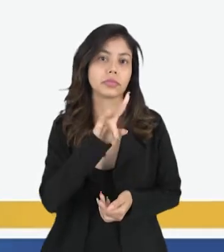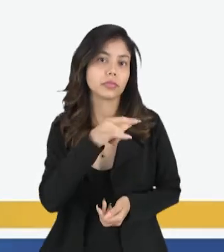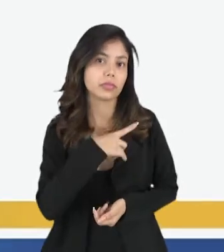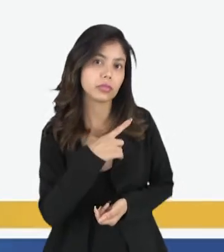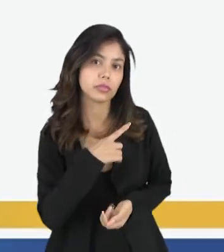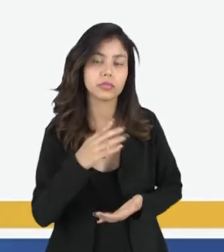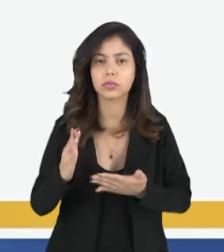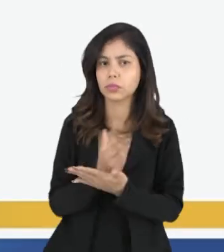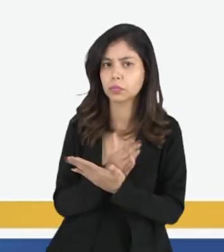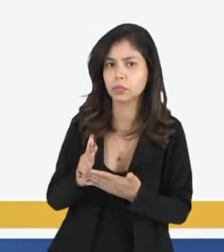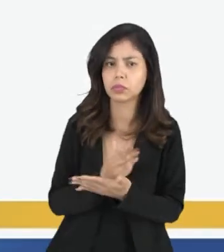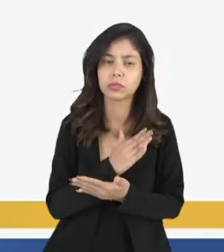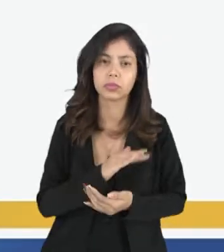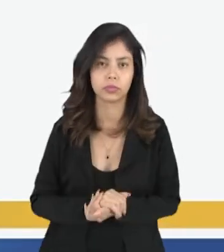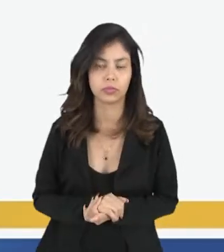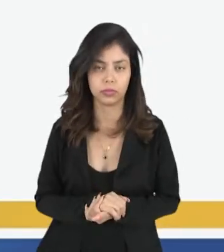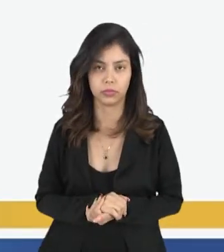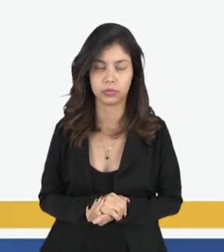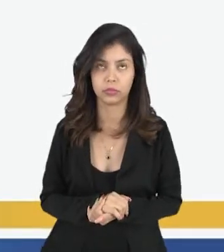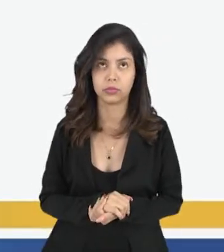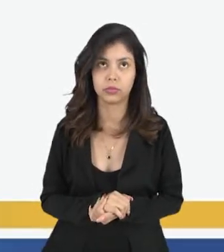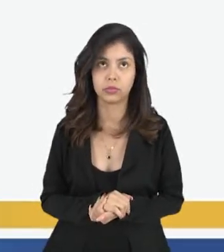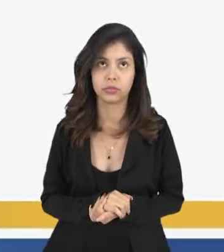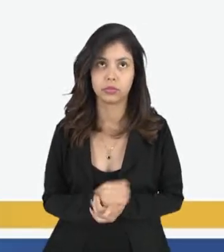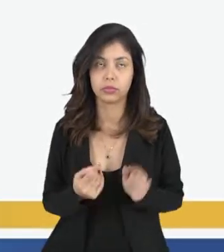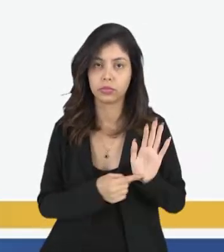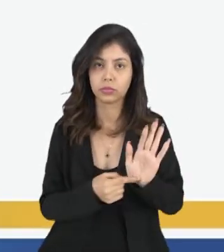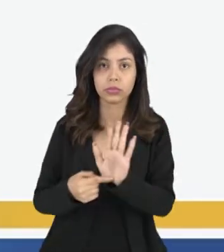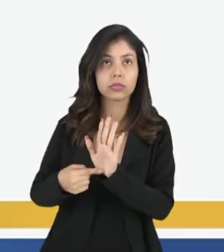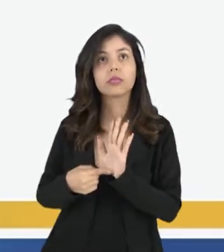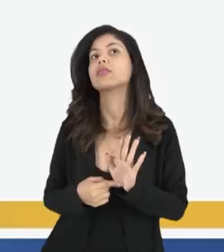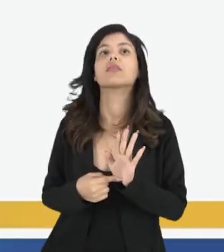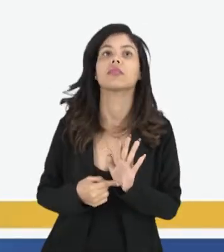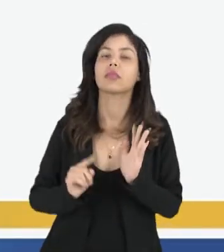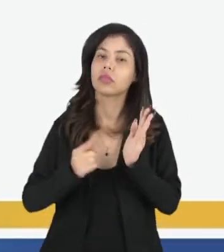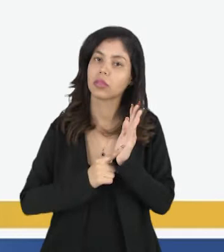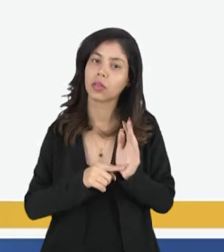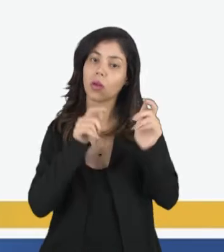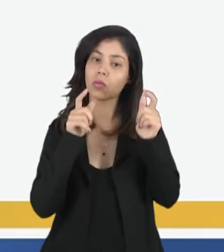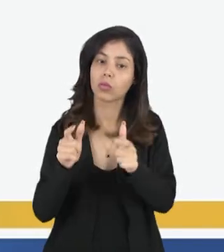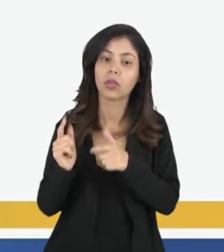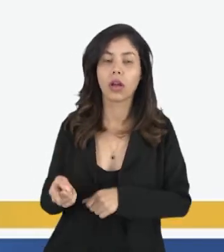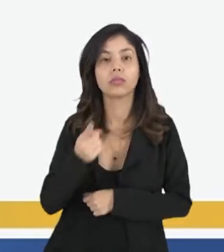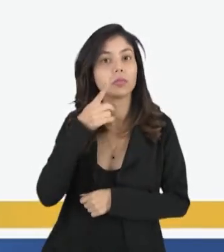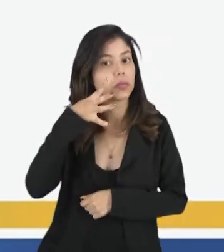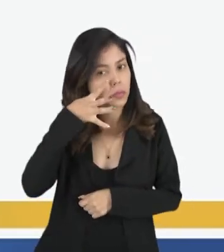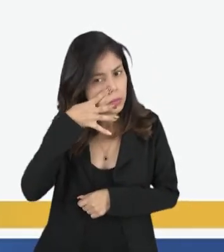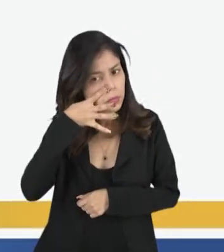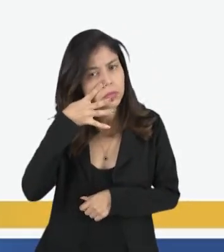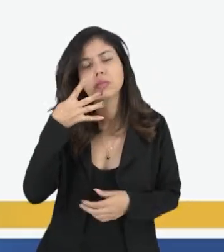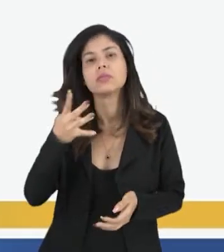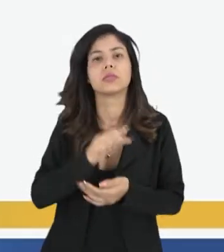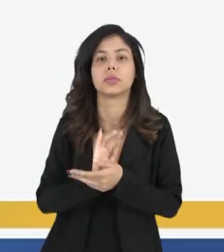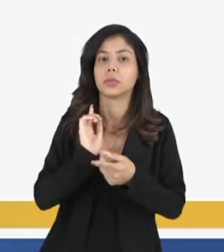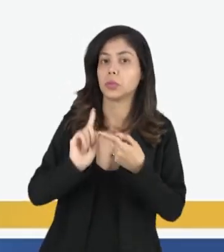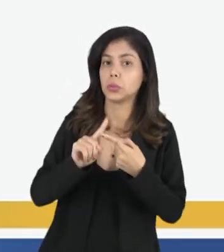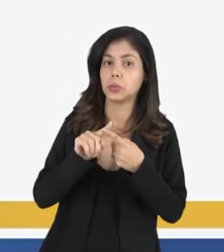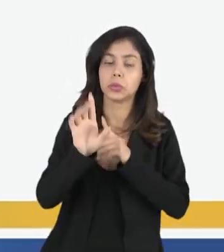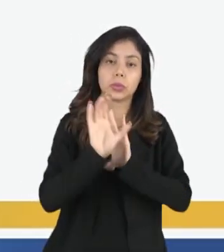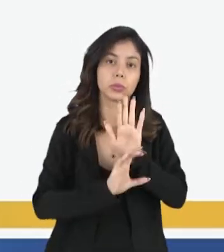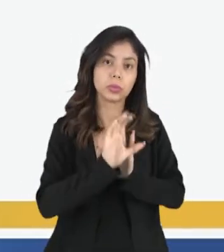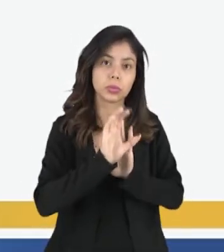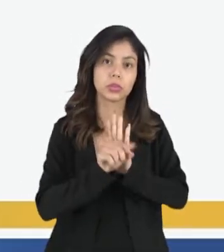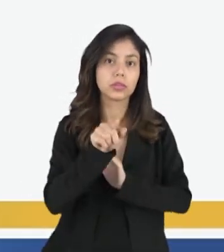ter algumas situações. O referencial é a posição em que o observador se encontra. Esse é o primeiro conceito que